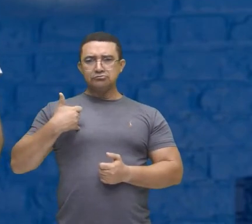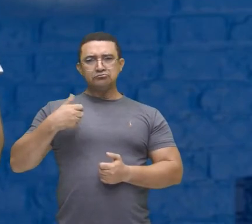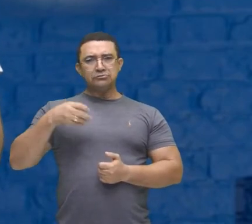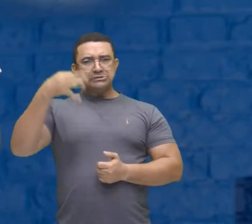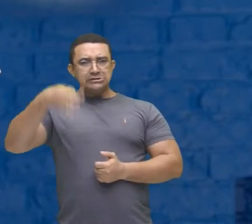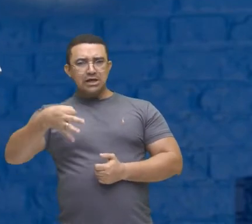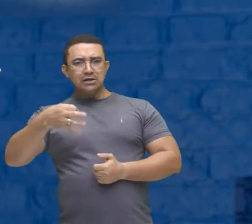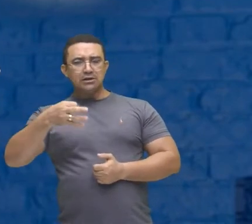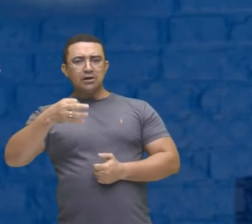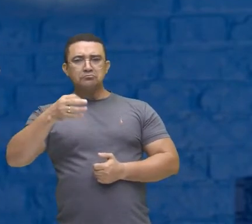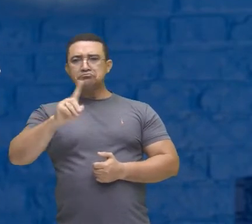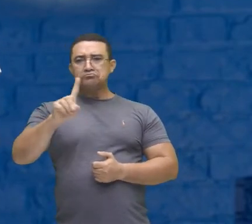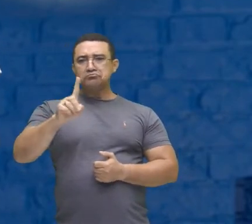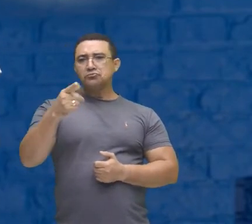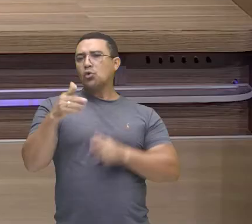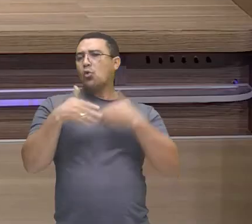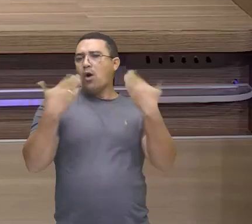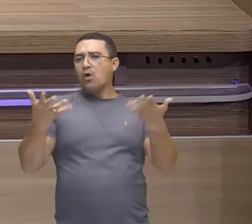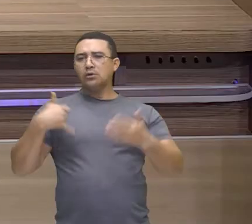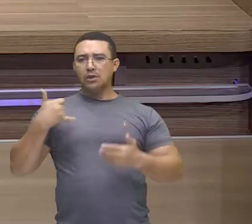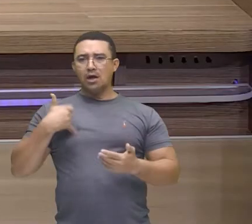idade que as meninas começam a menstruar?